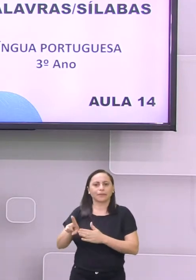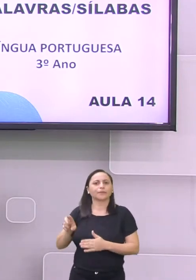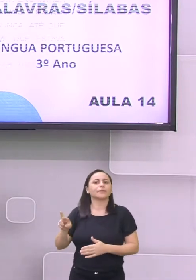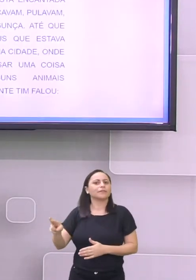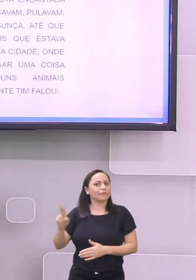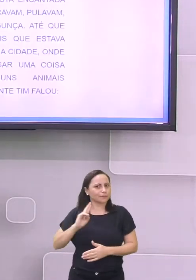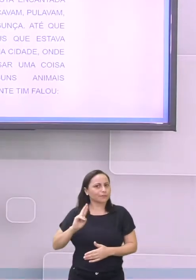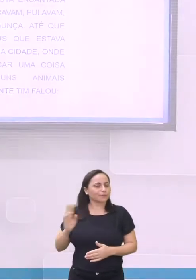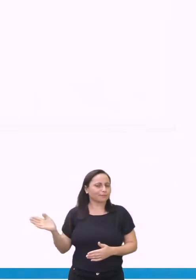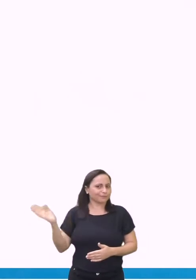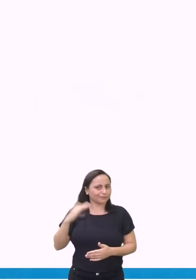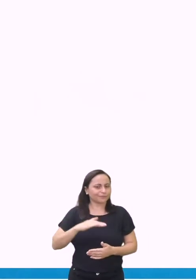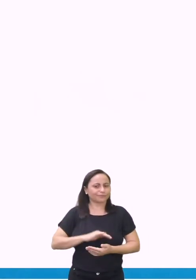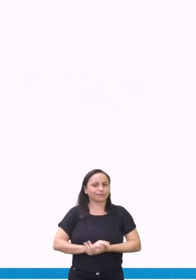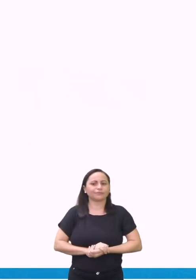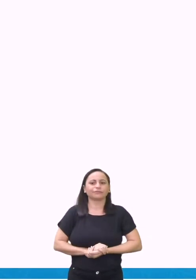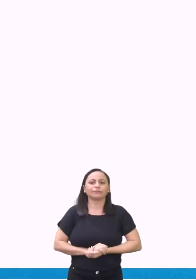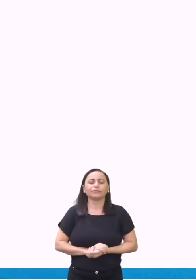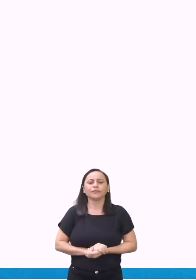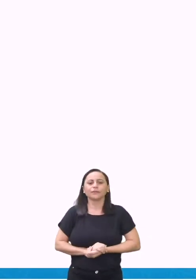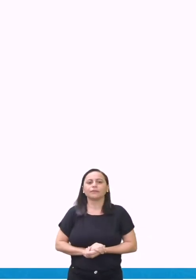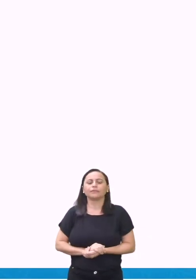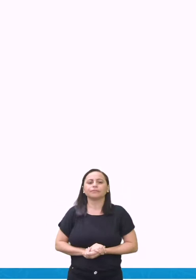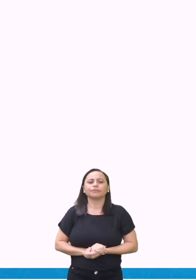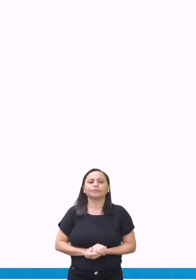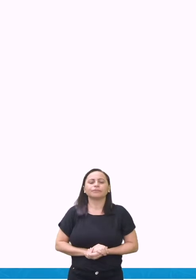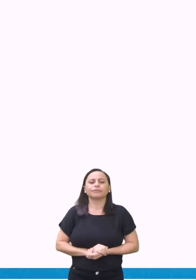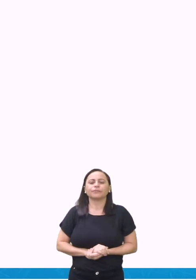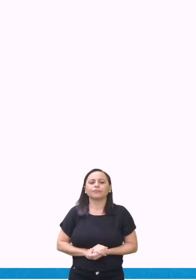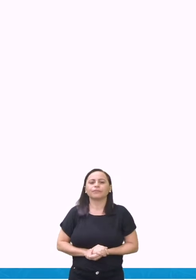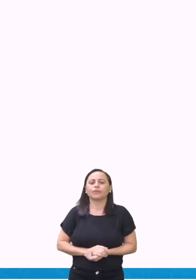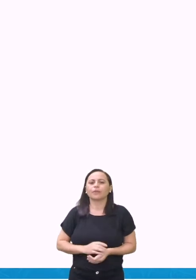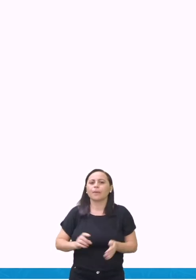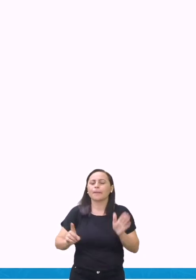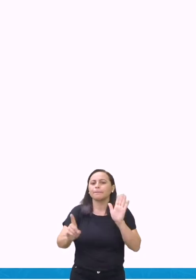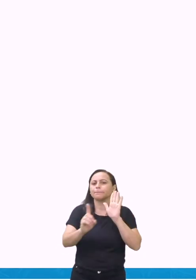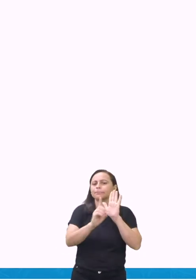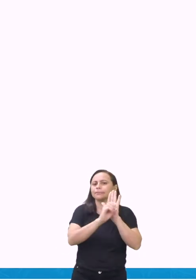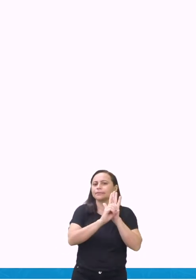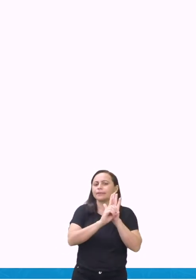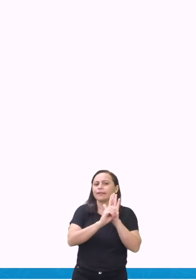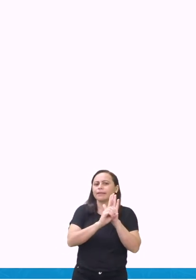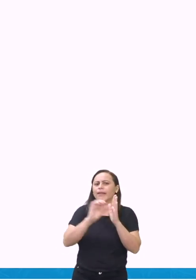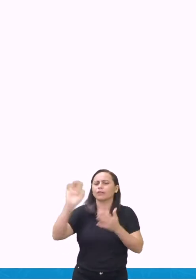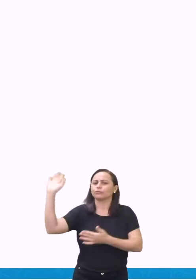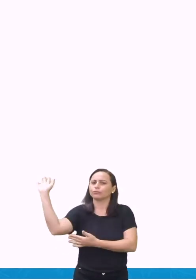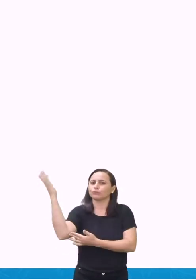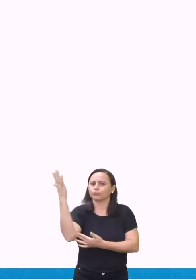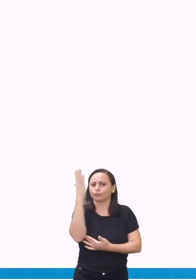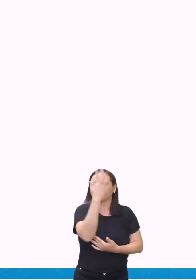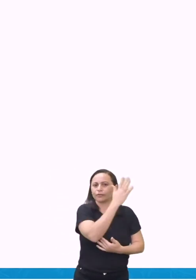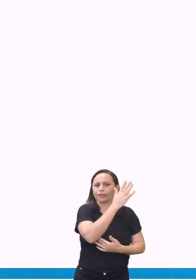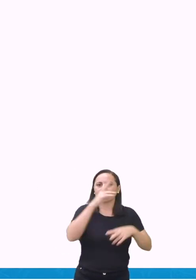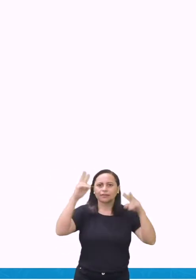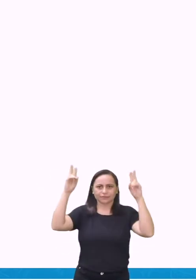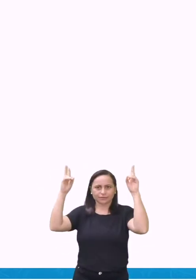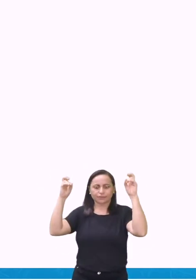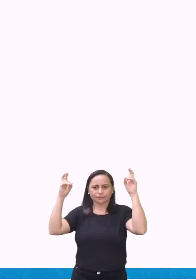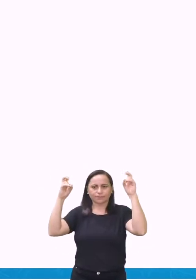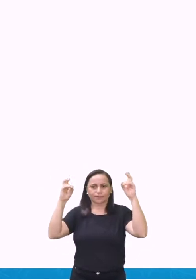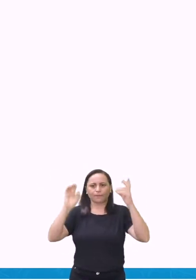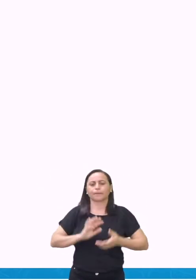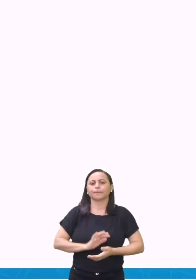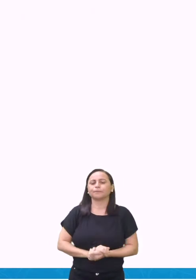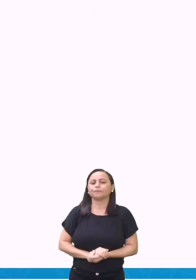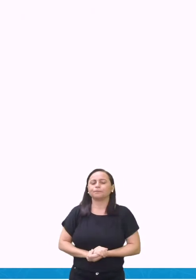hoje? Vamos lá? Decreto na floresta. Era uma